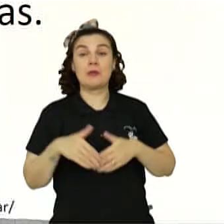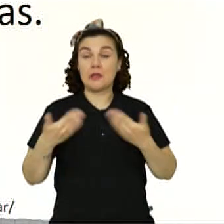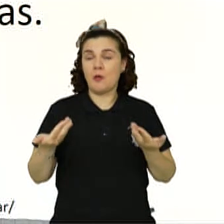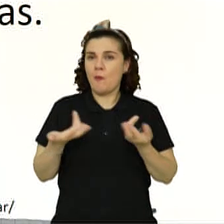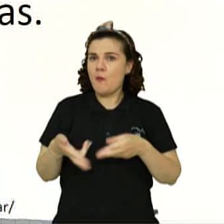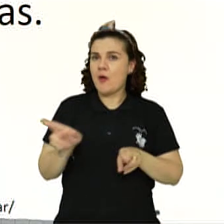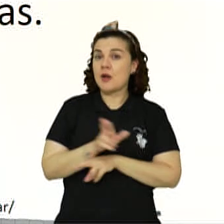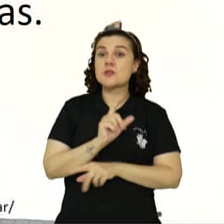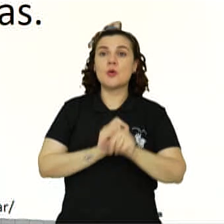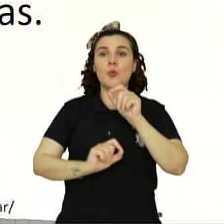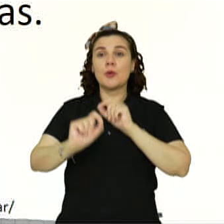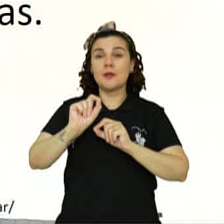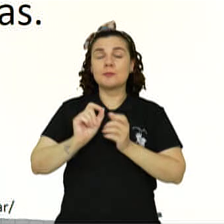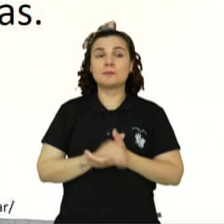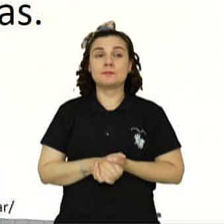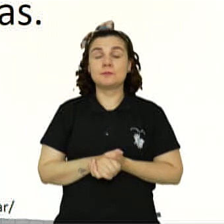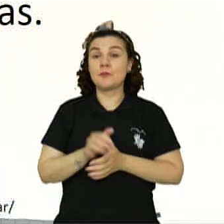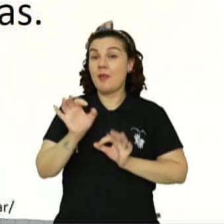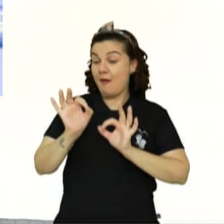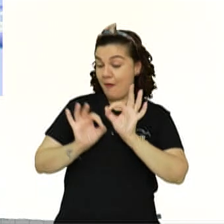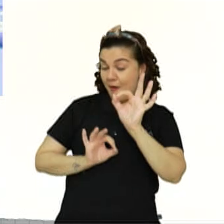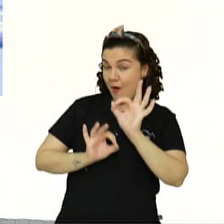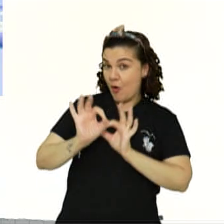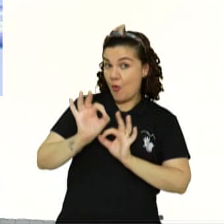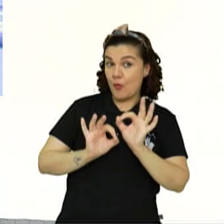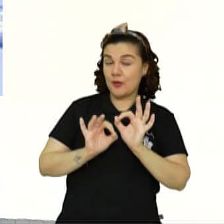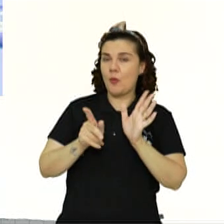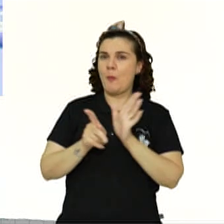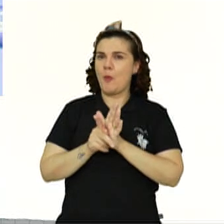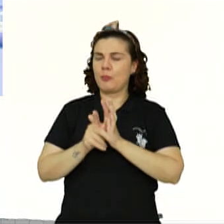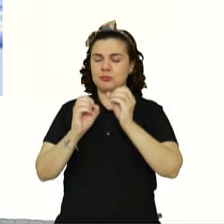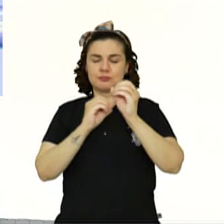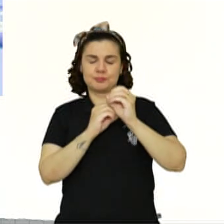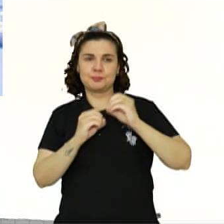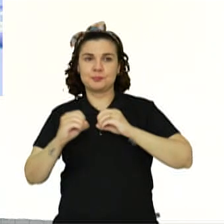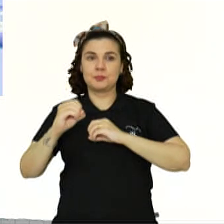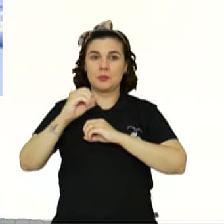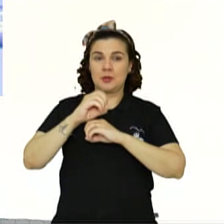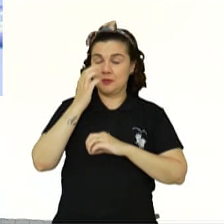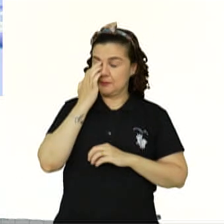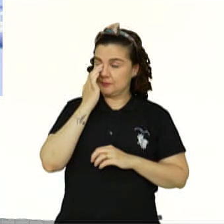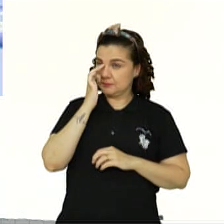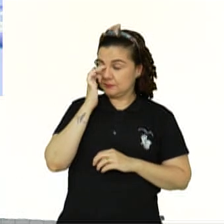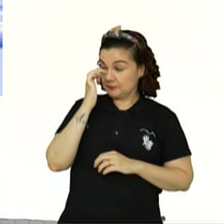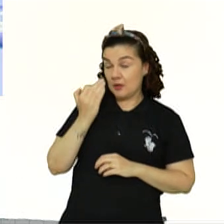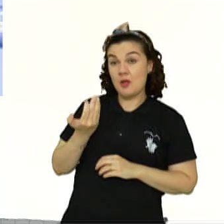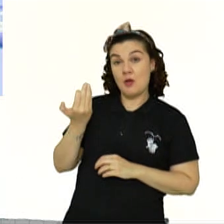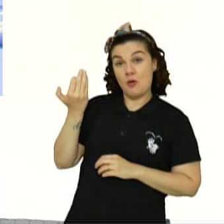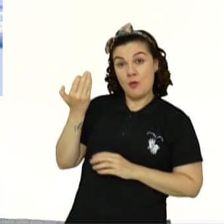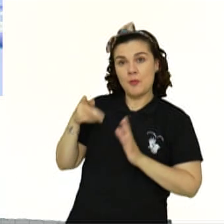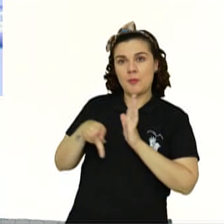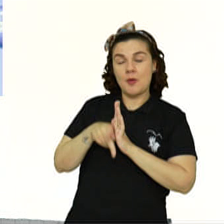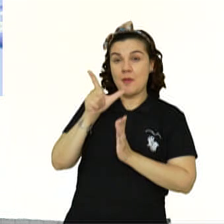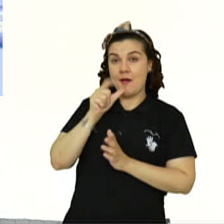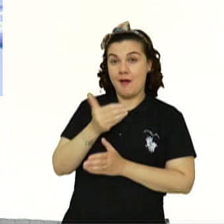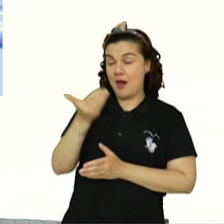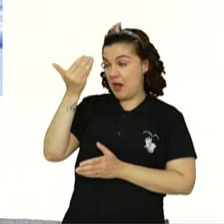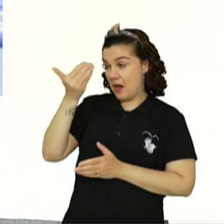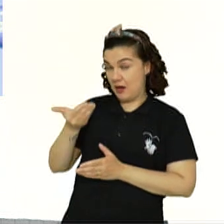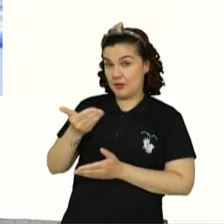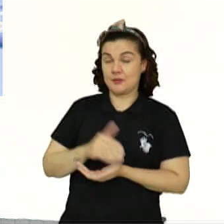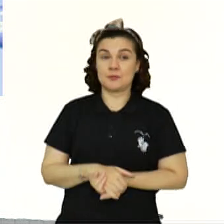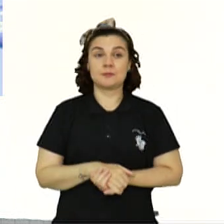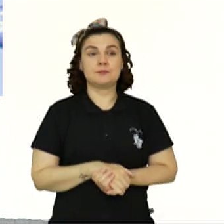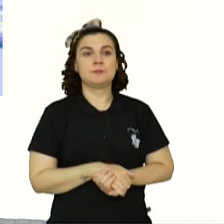falei, ao arranjo das moléculas. Como é que estão arranjadas as moléculas